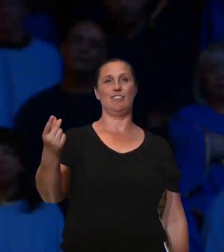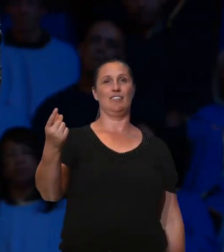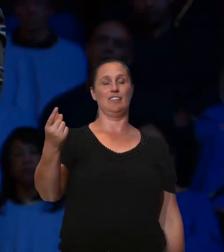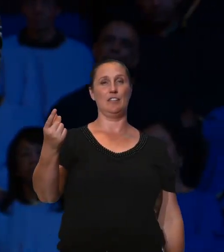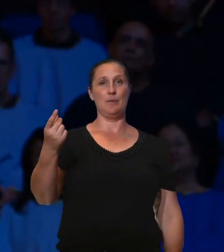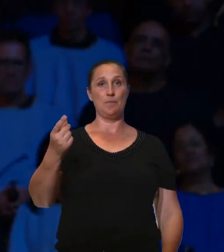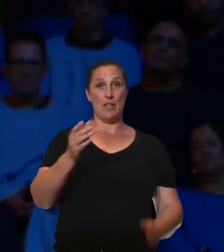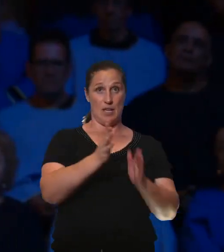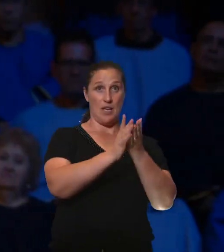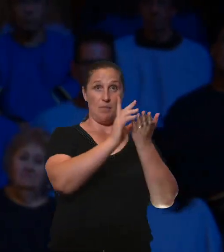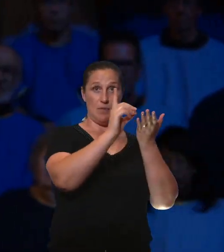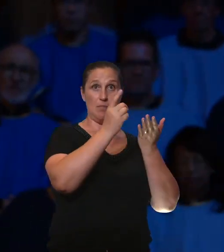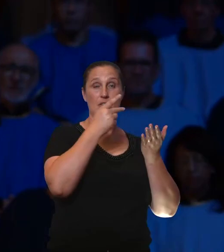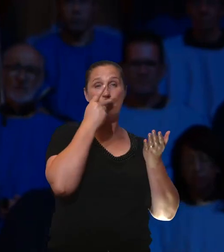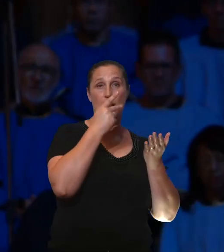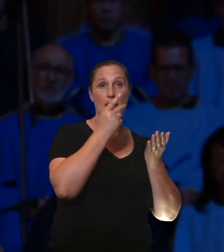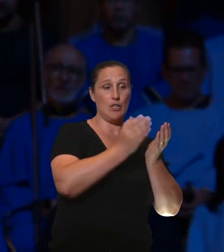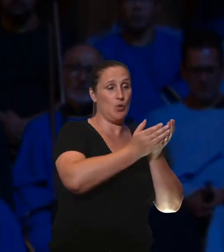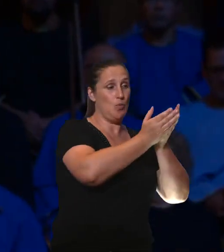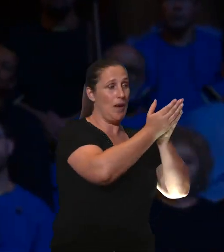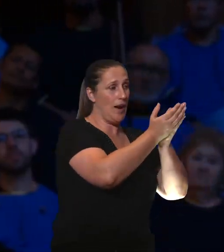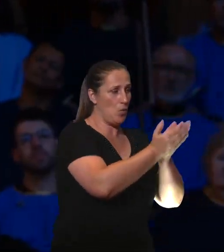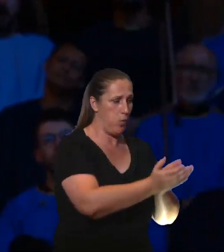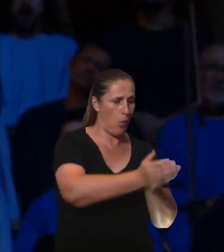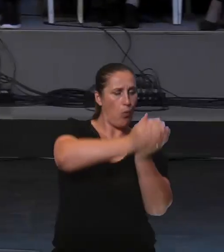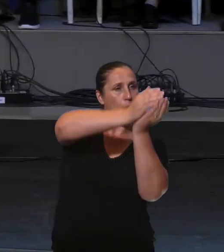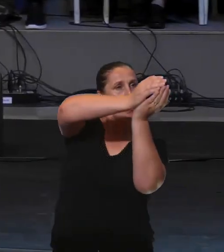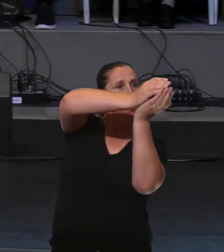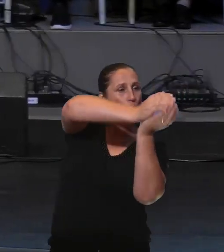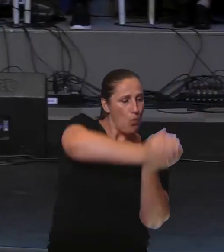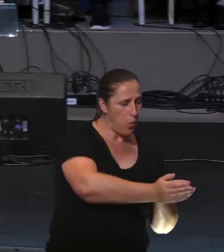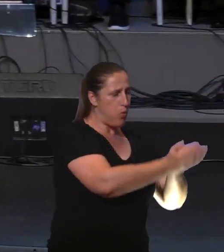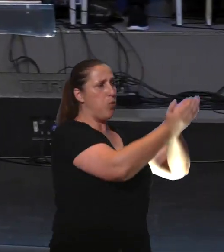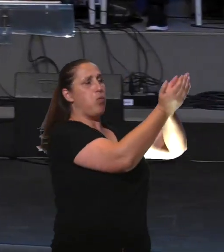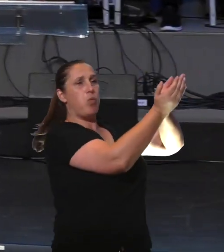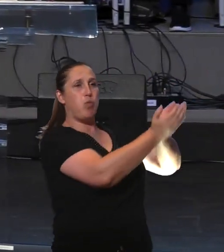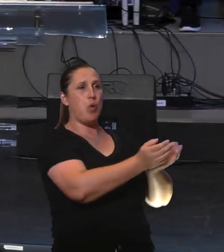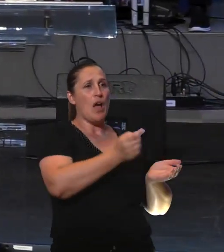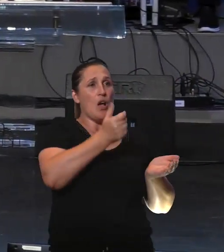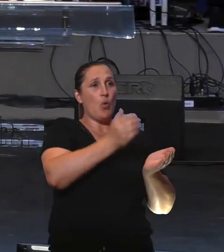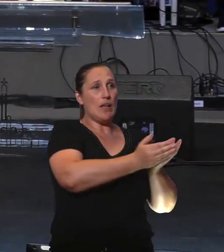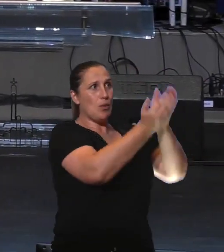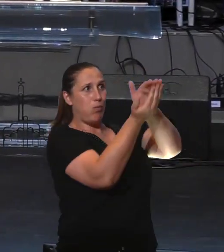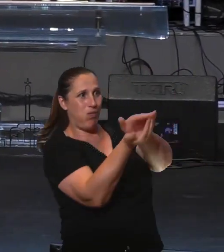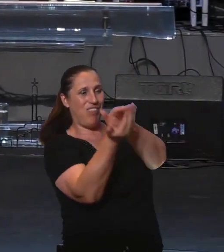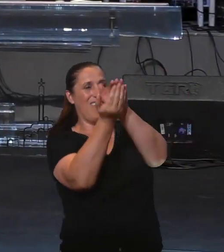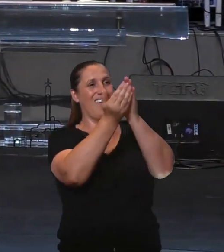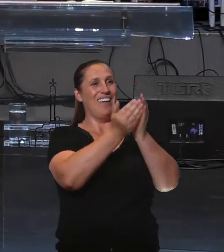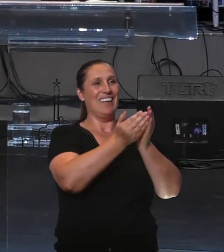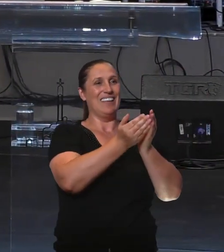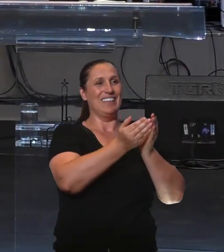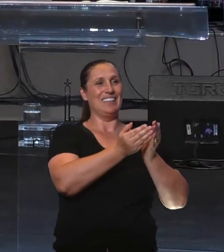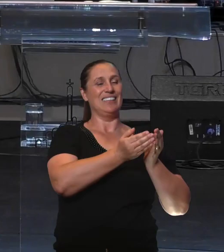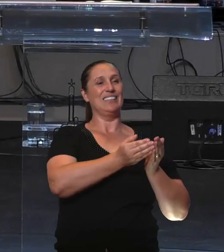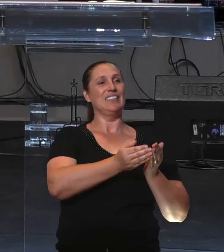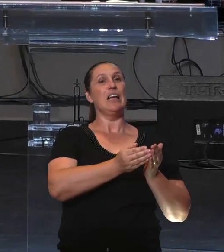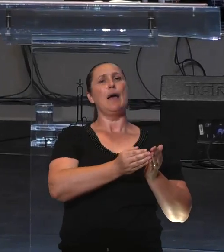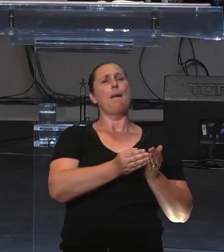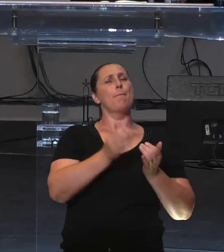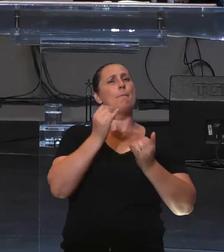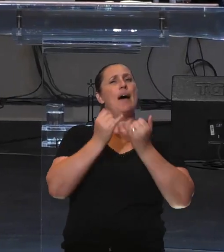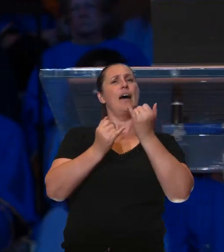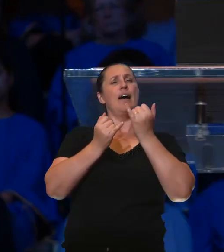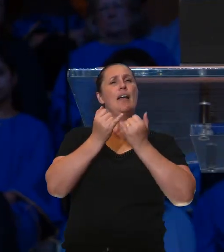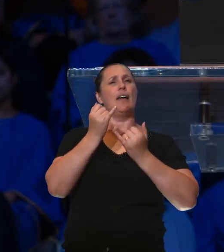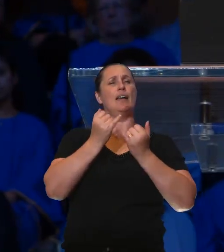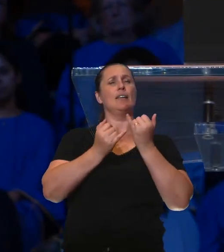que o barco estava sendo açoitado pelas ondas. Esse termo açoitado no grego, ele é parecido com